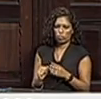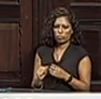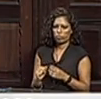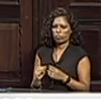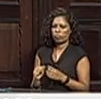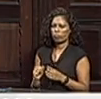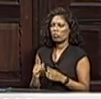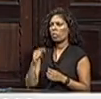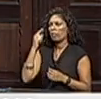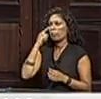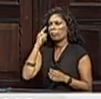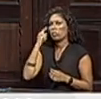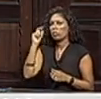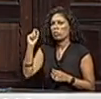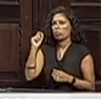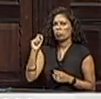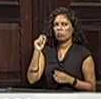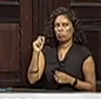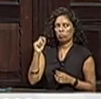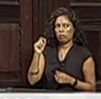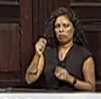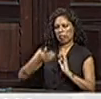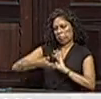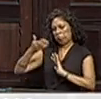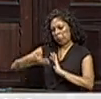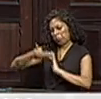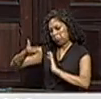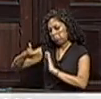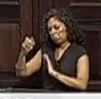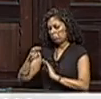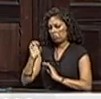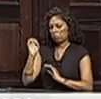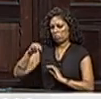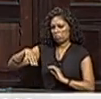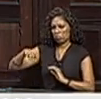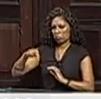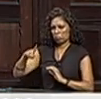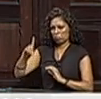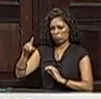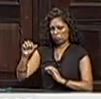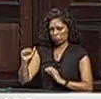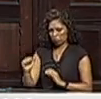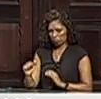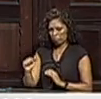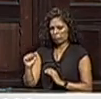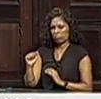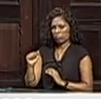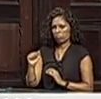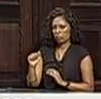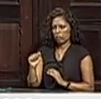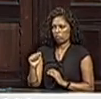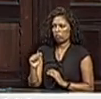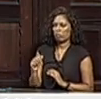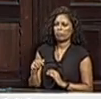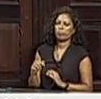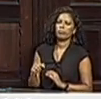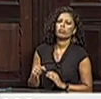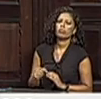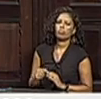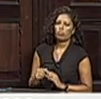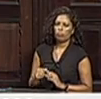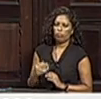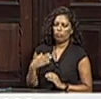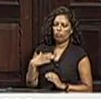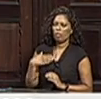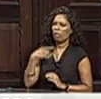a 3%, aglutinando as emendas que tinham em torno desse valor. Meu voto é um voto coerente, vou dizer por quê. É um